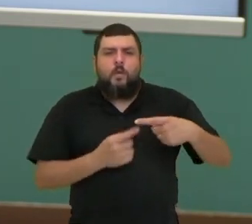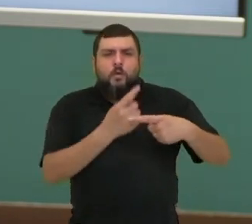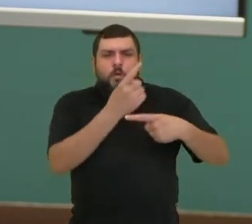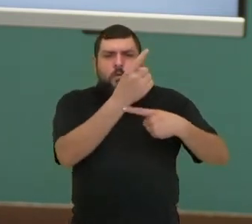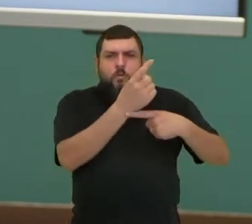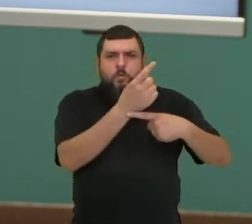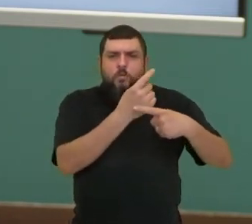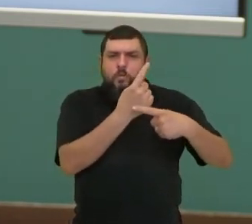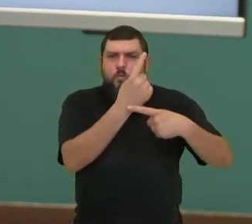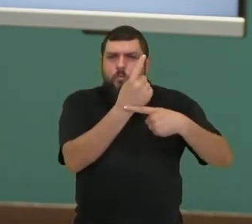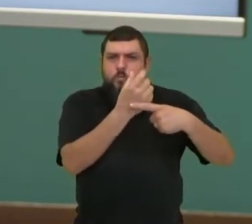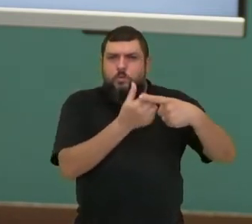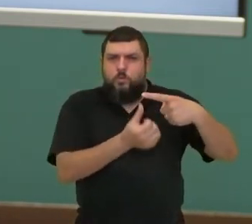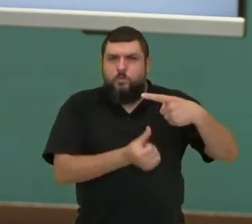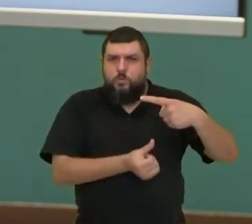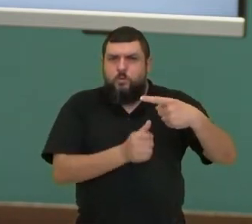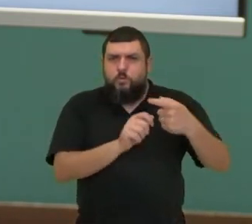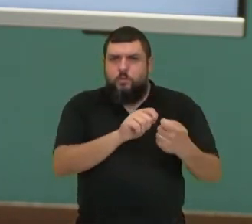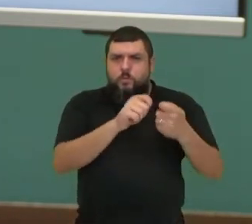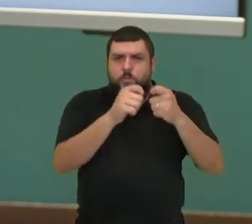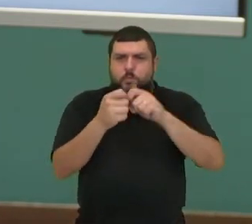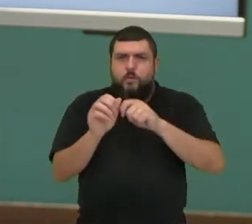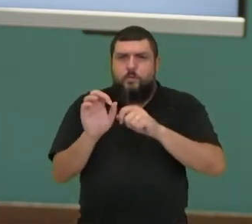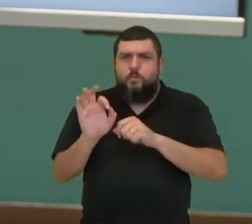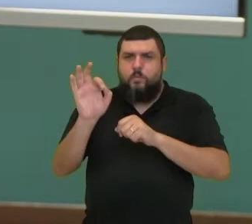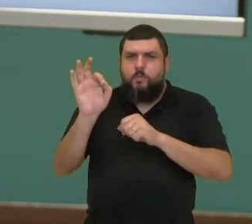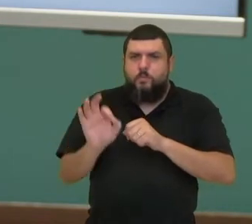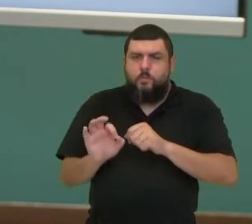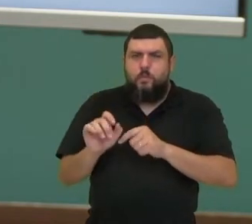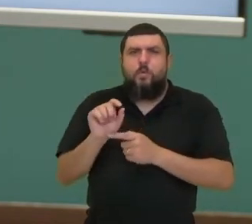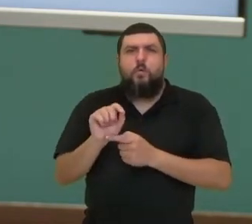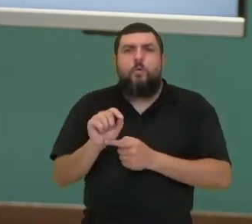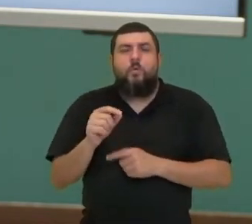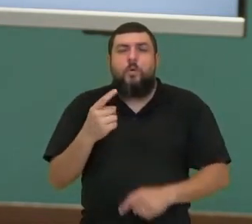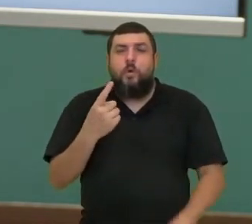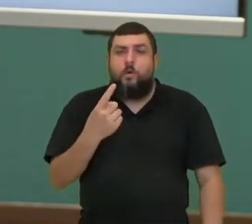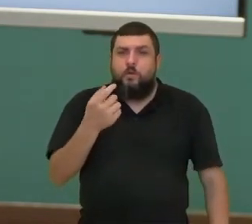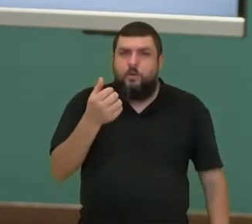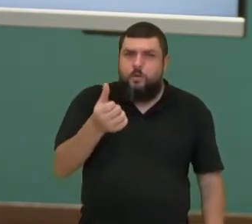em porcentagem, é equivalente a